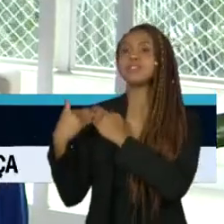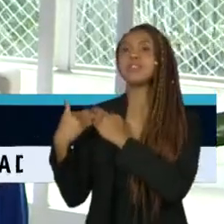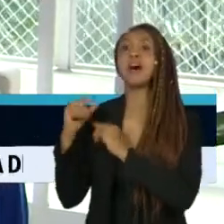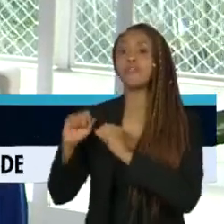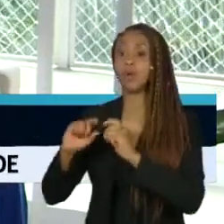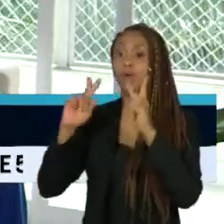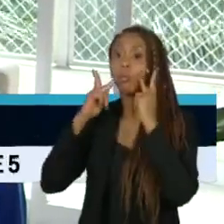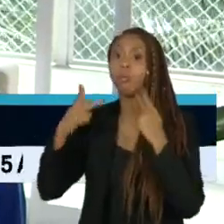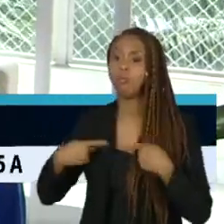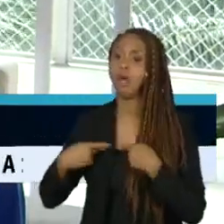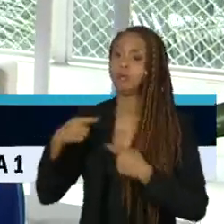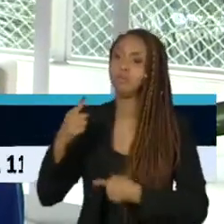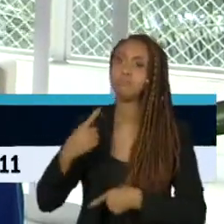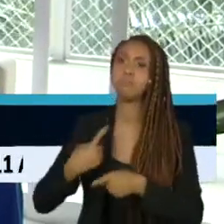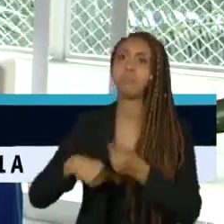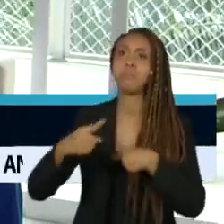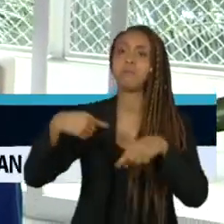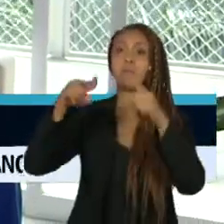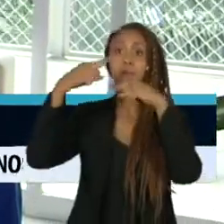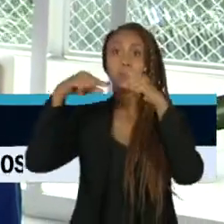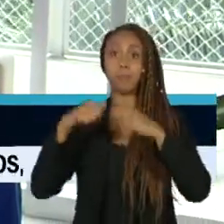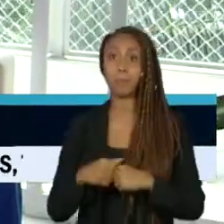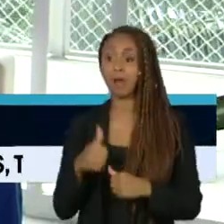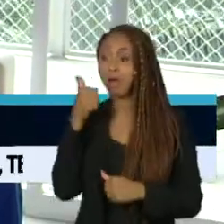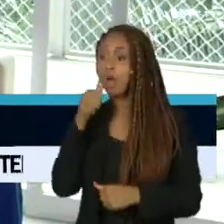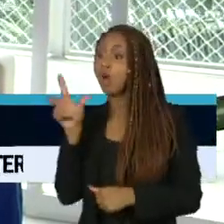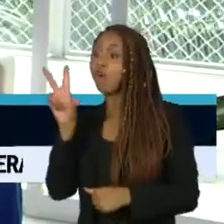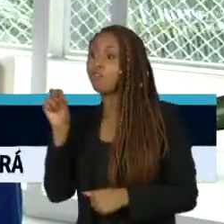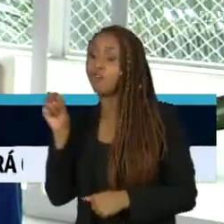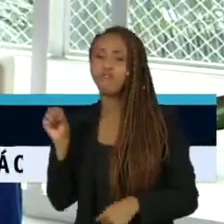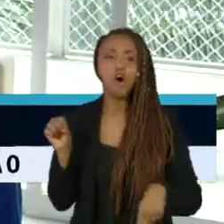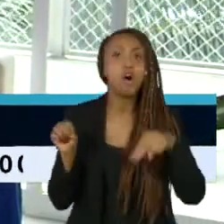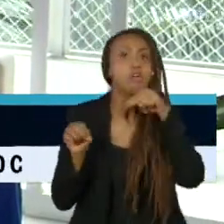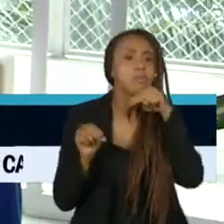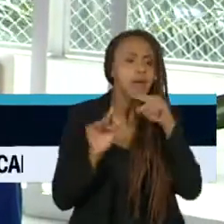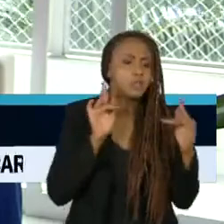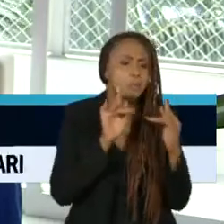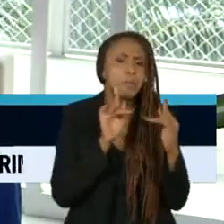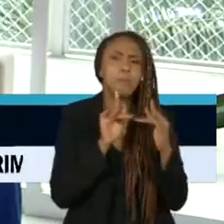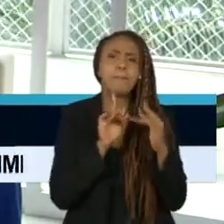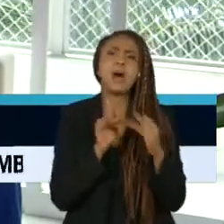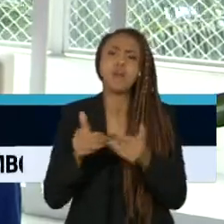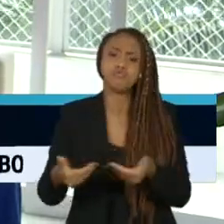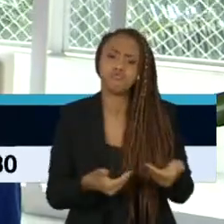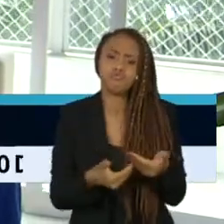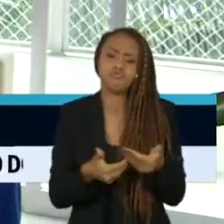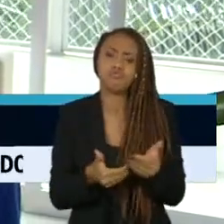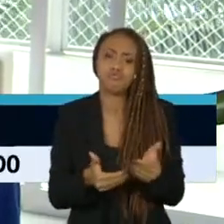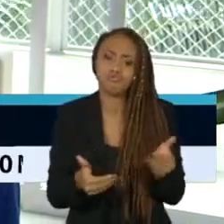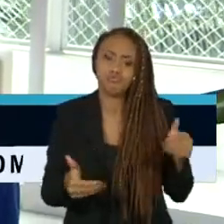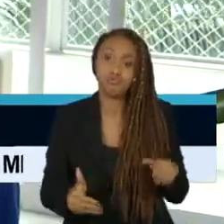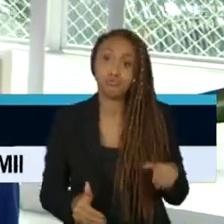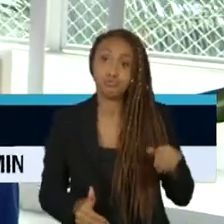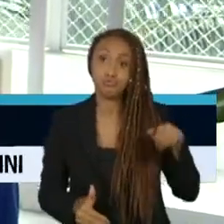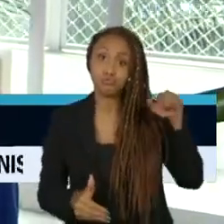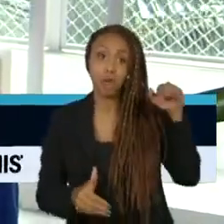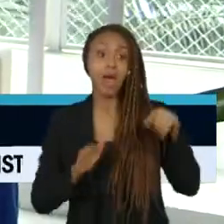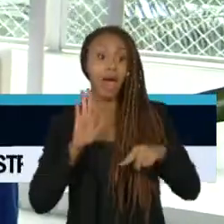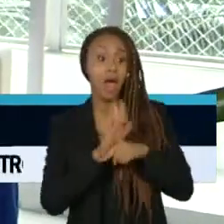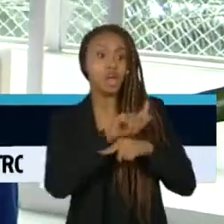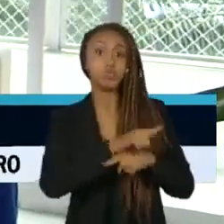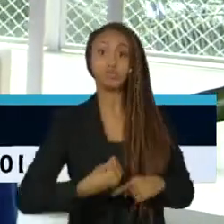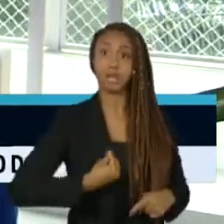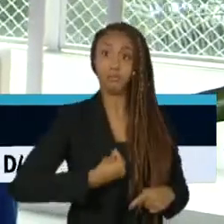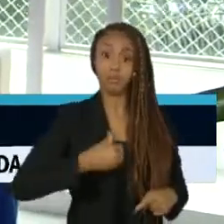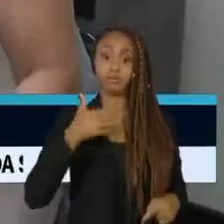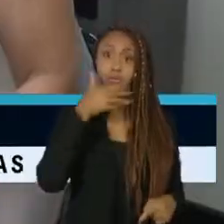cientistas, a ajuda das avós com os netos, que têm uma dependência prolongada no início da vida, aumenta a sobrevivência e o